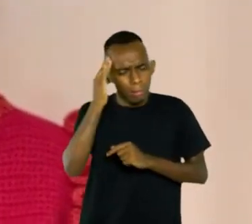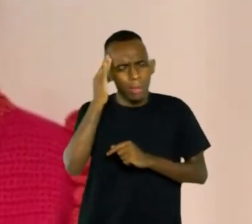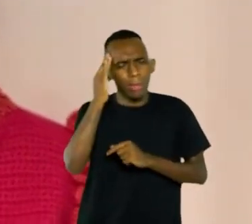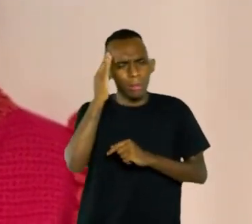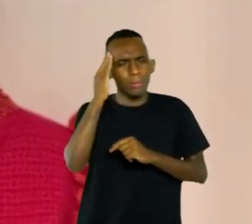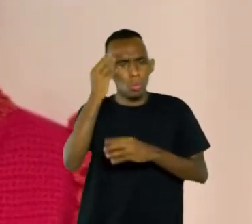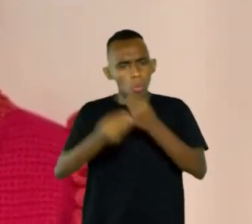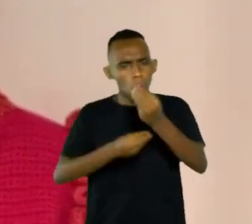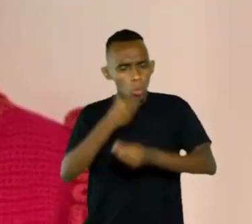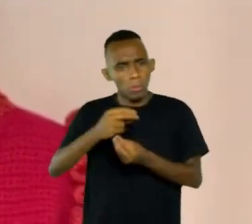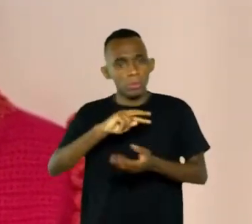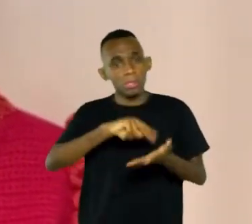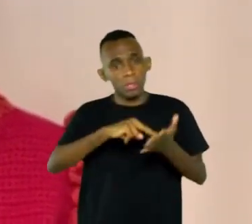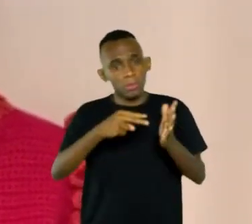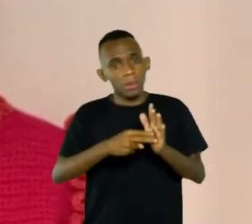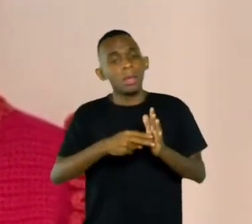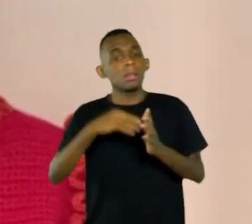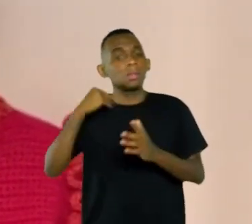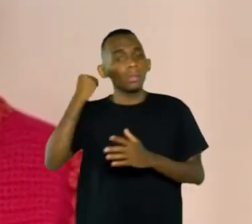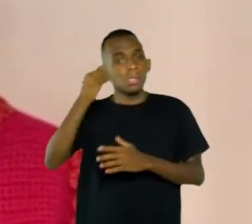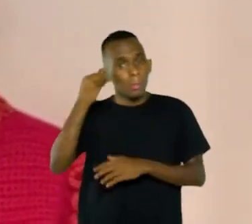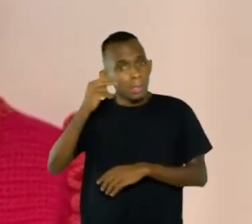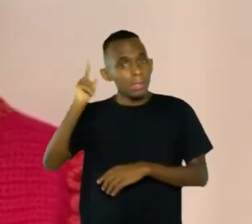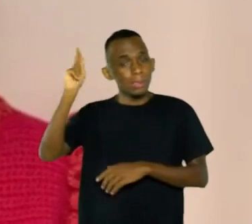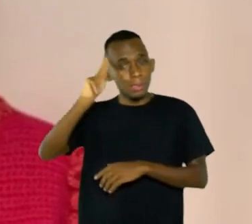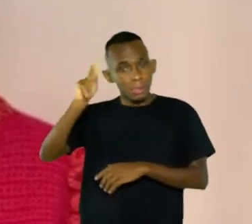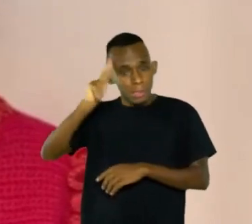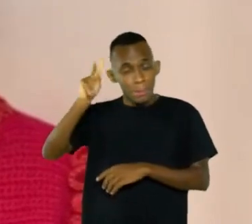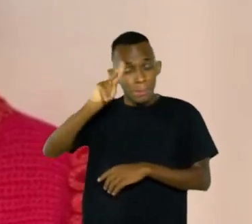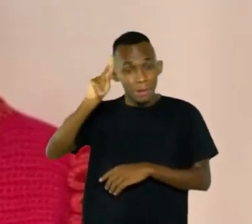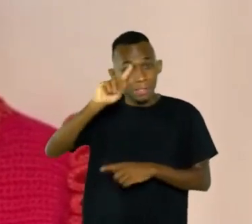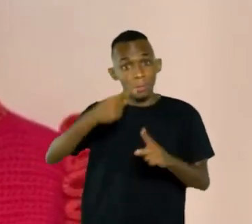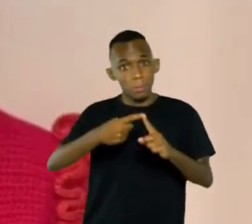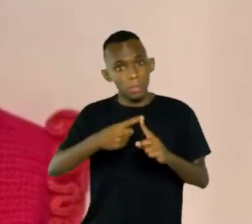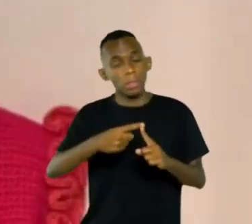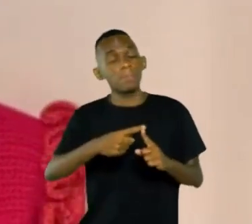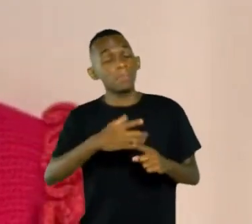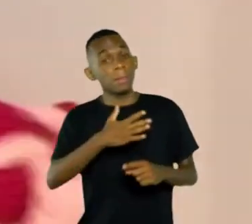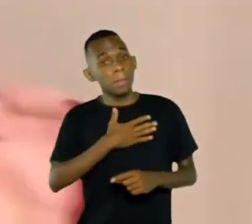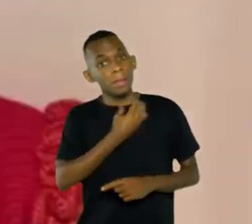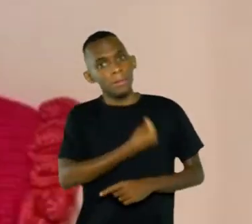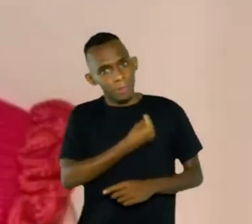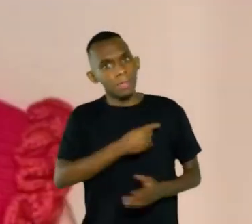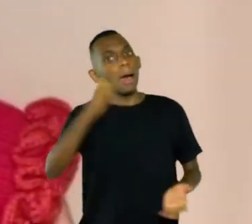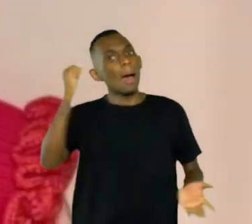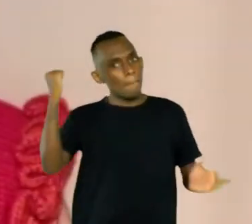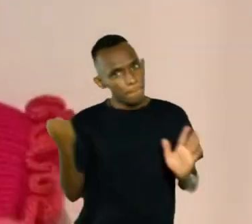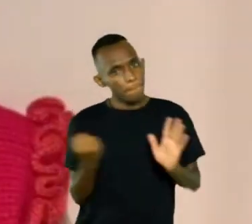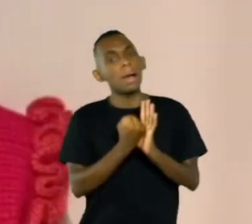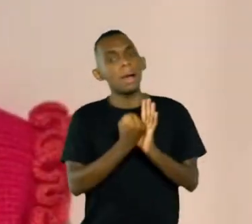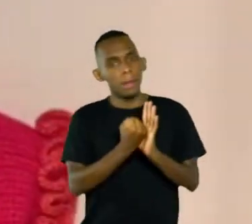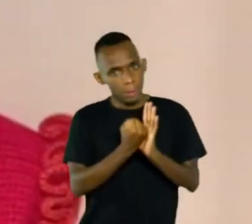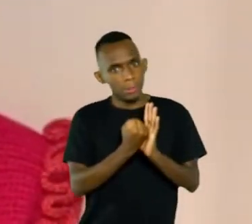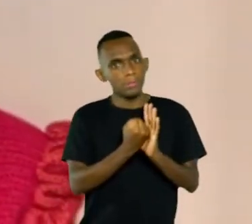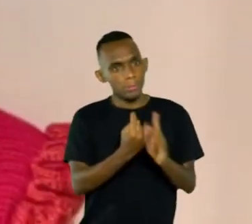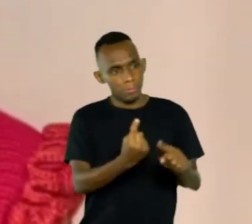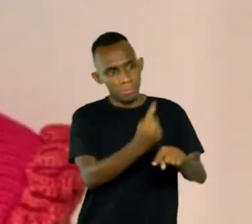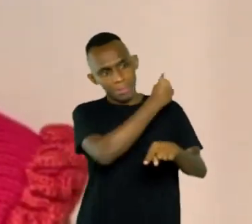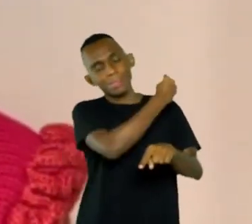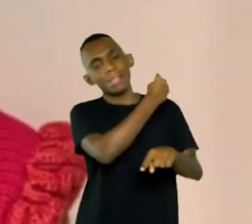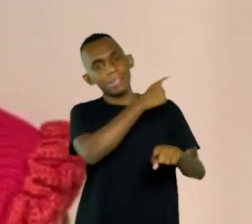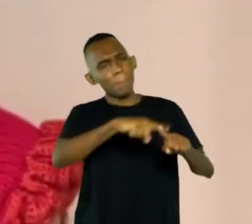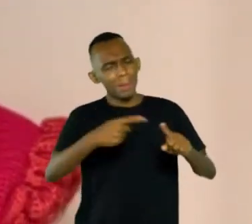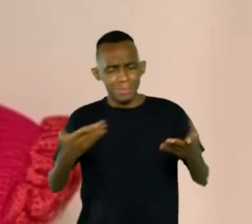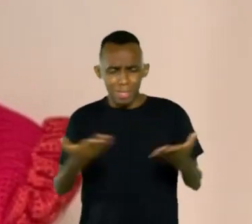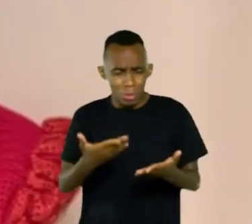história, de entender que ele tem um grande significado na minha vida, porque eu estou vivendo no presente, não no passado.